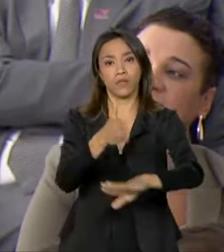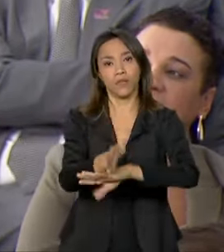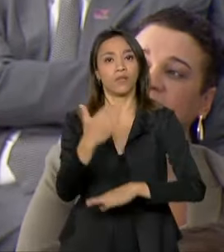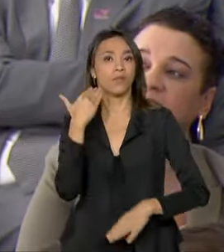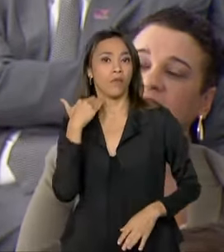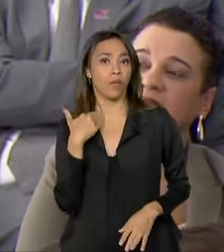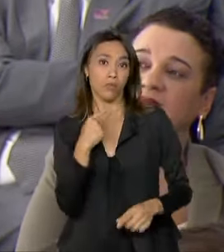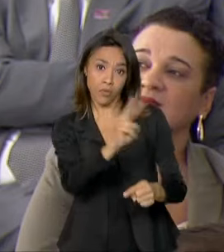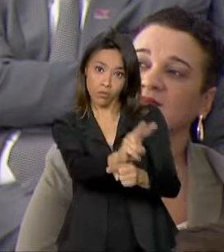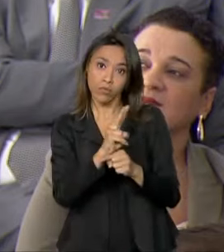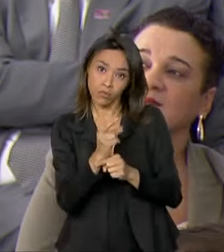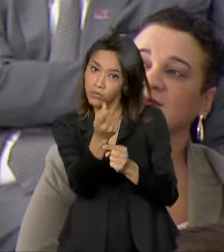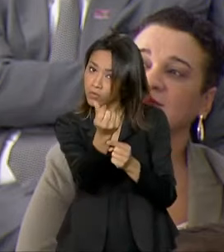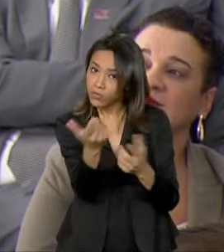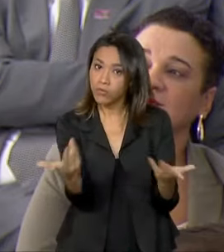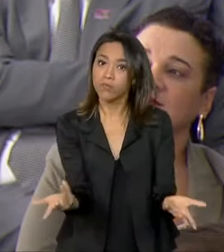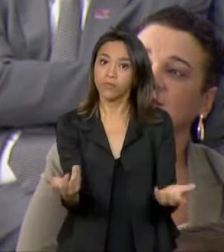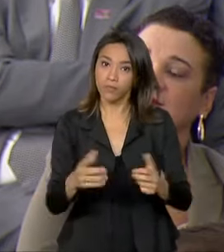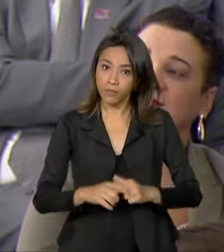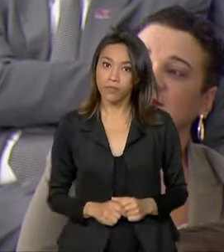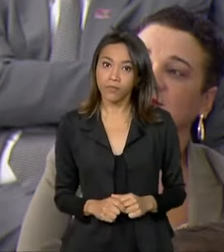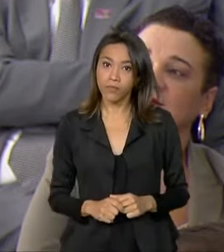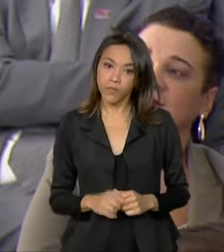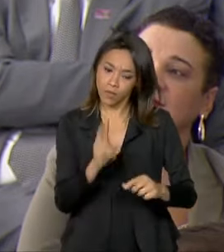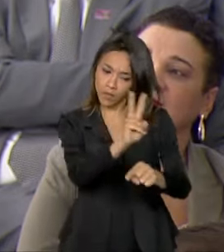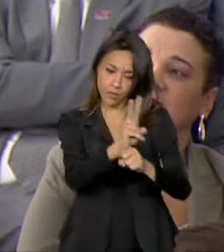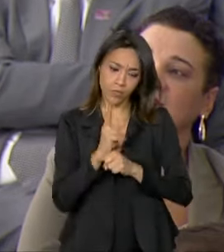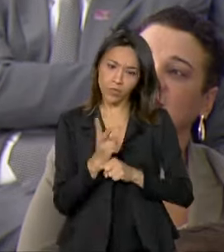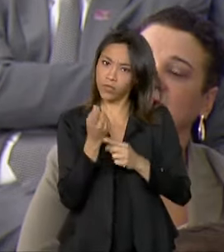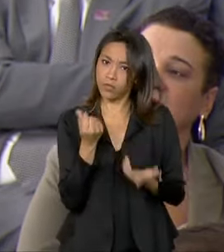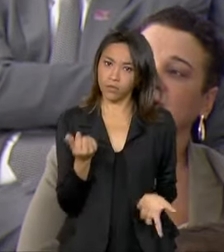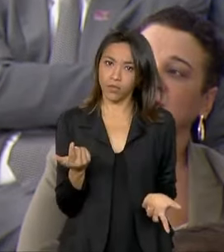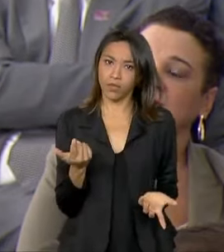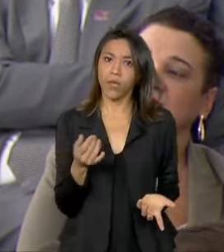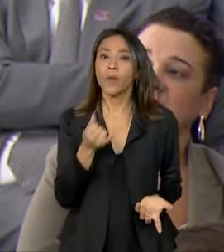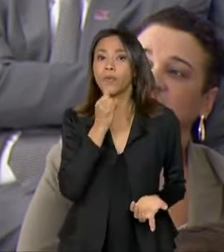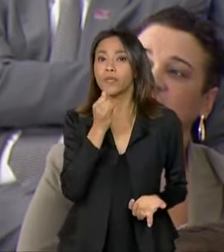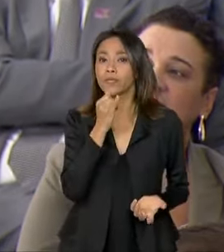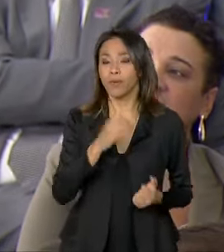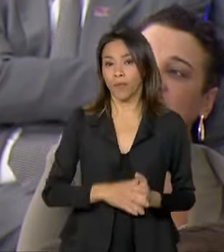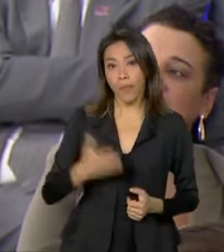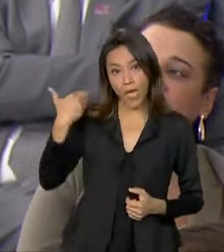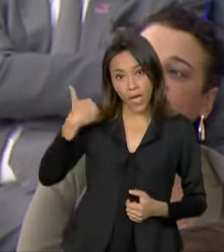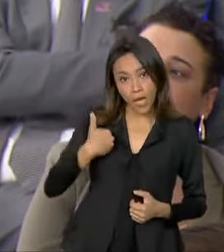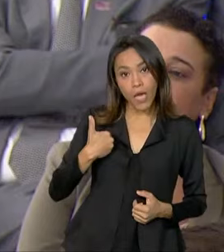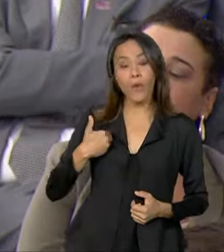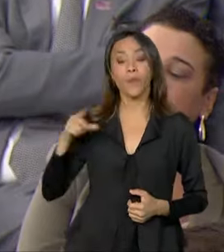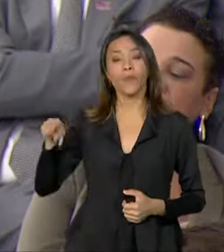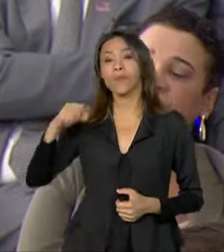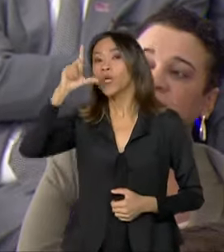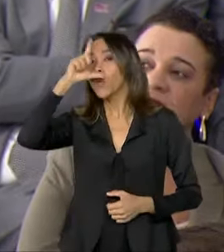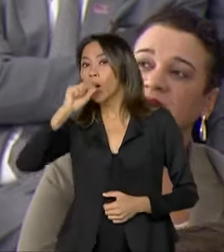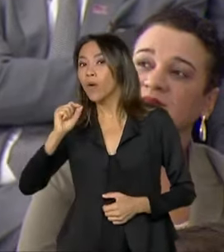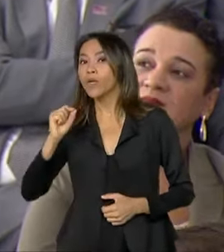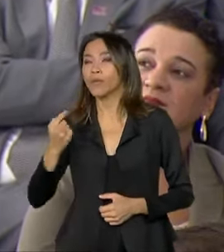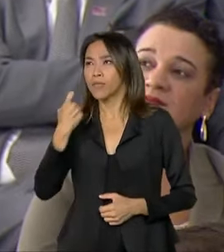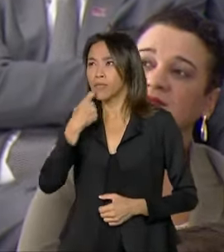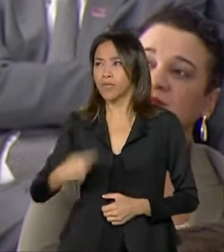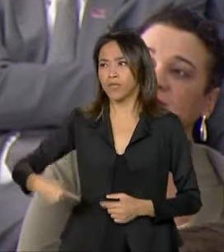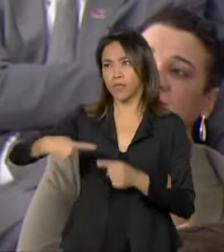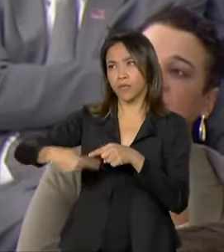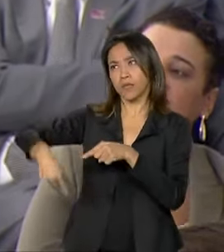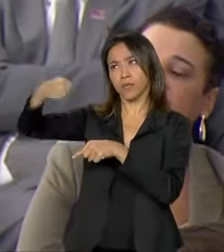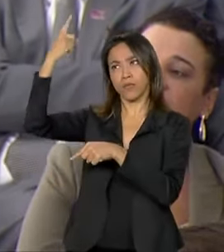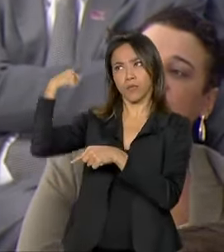pegar um crédito. Um crédito. Por exemplo, o Alckmin, eu e o Haddad participamos na sexta-feira da semana